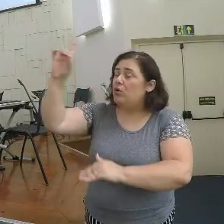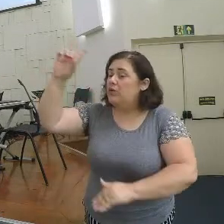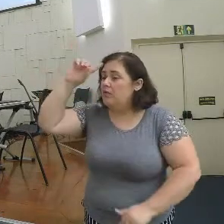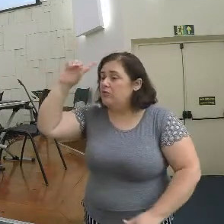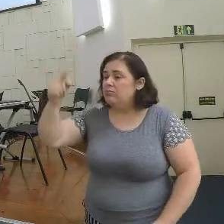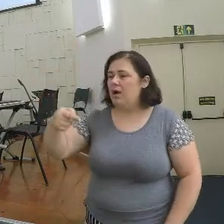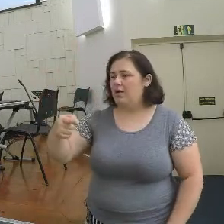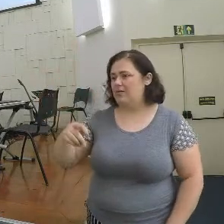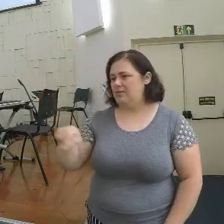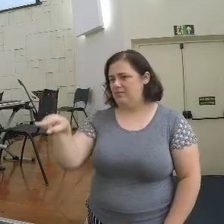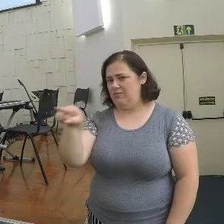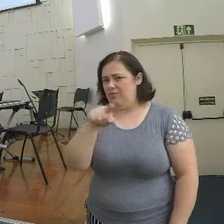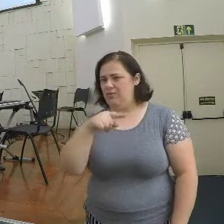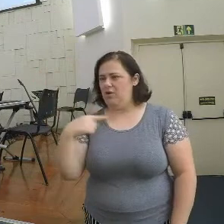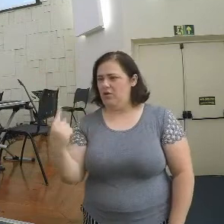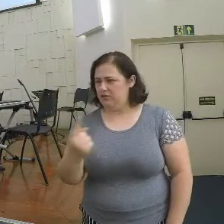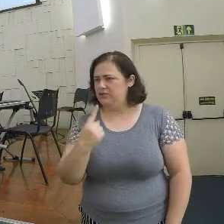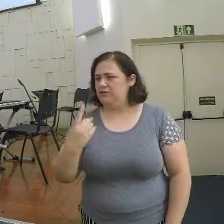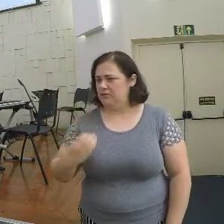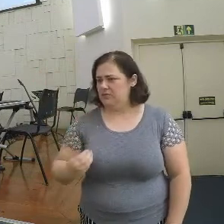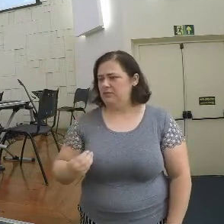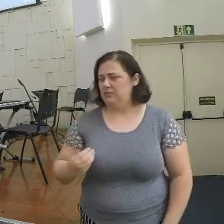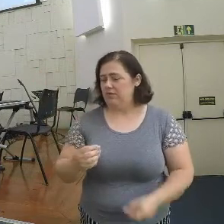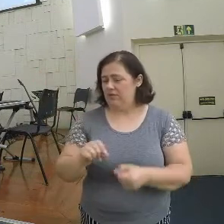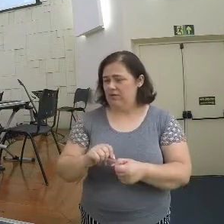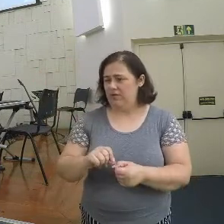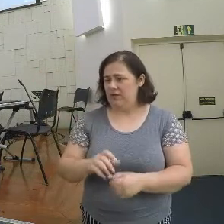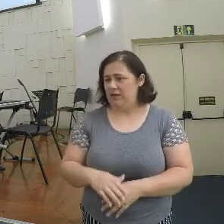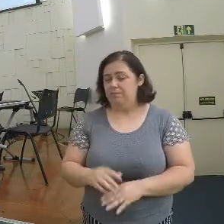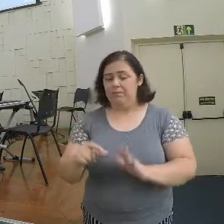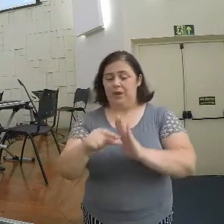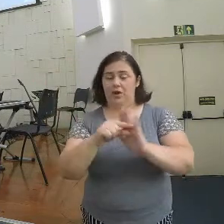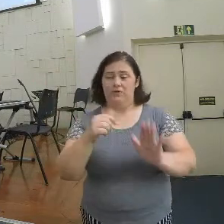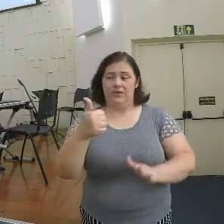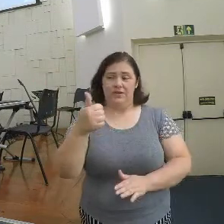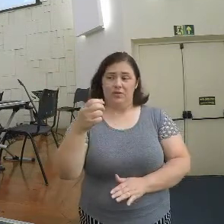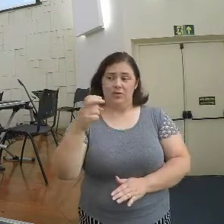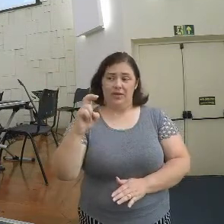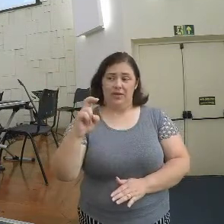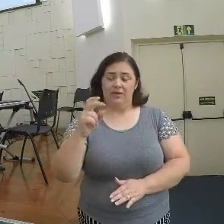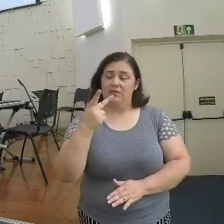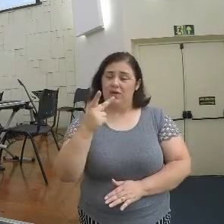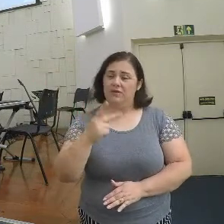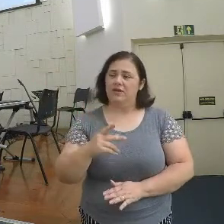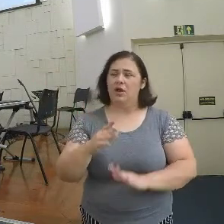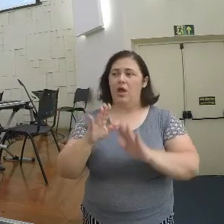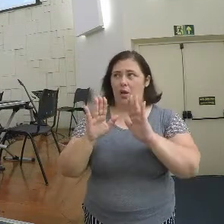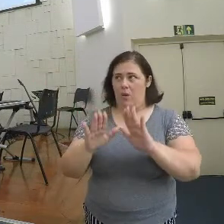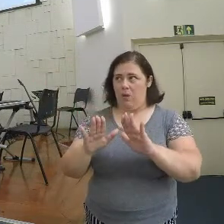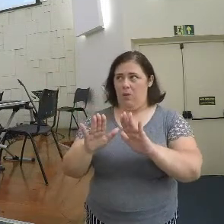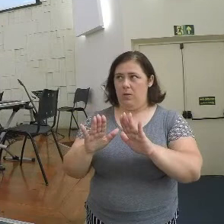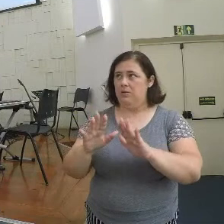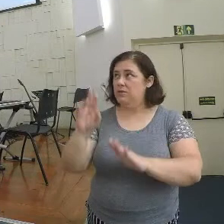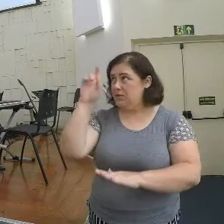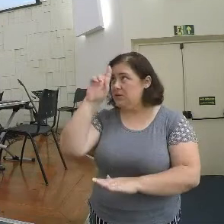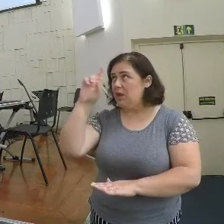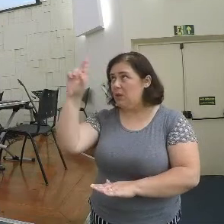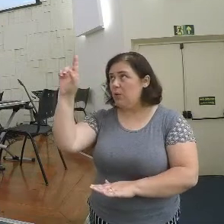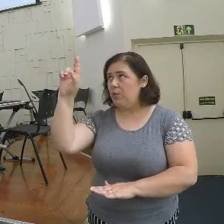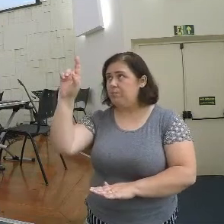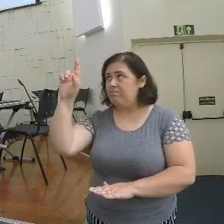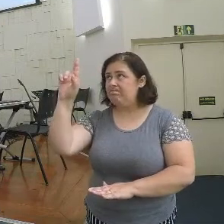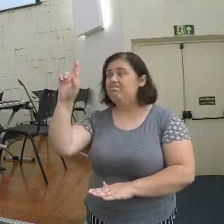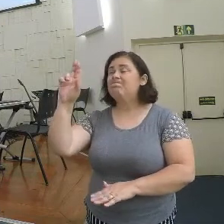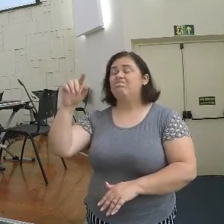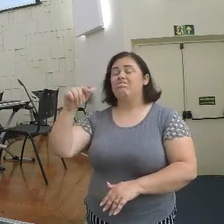generoso. E então, como diz o versículo 15, você poderá dizer: olha, desde a tua habitação, desde o céu, ó Deus, e